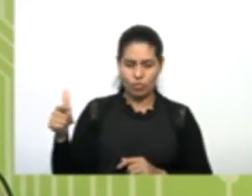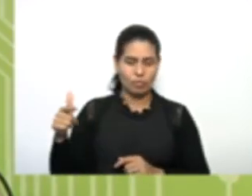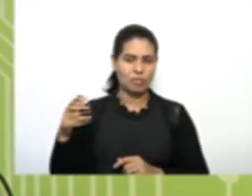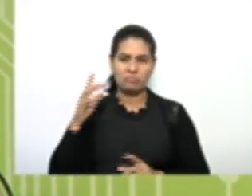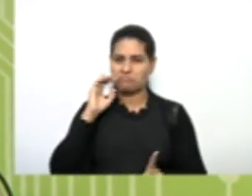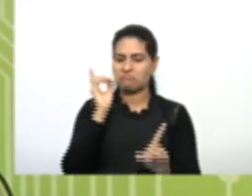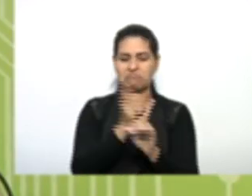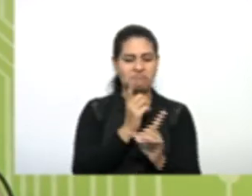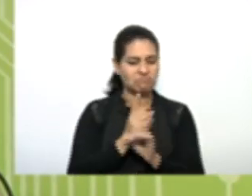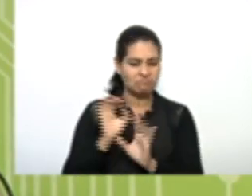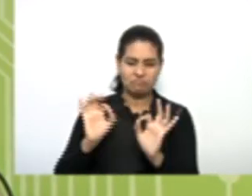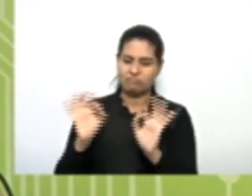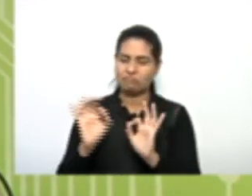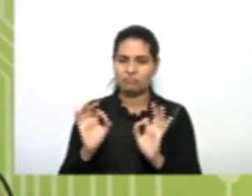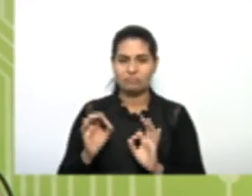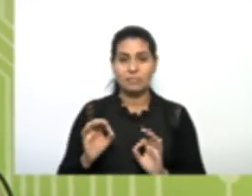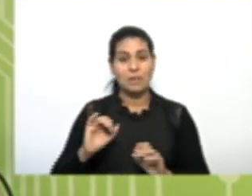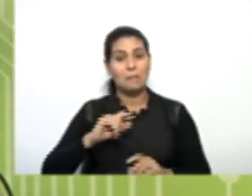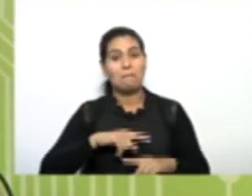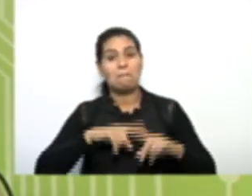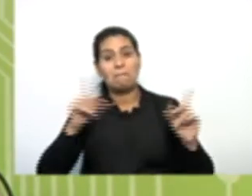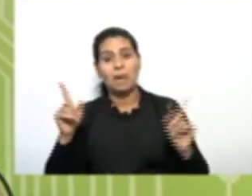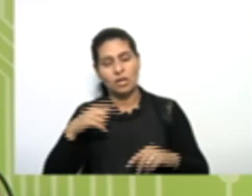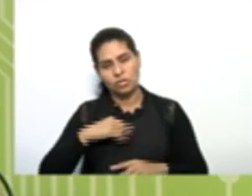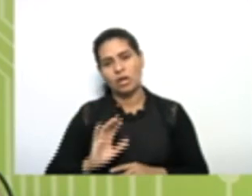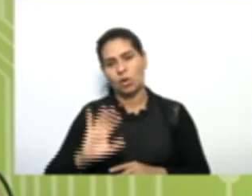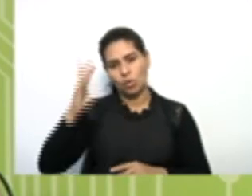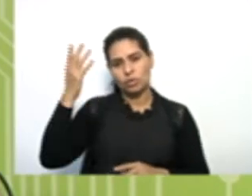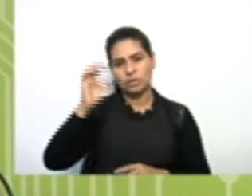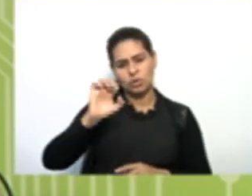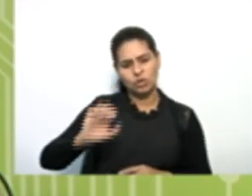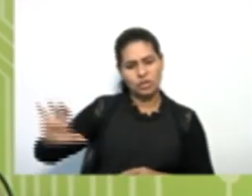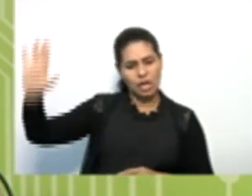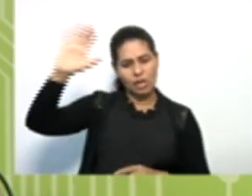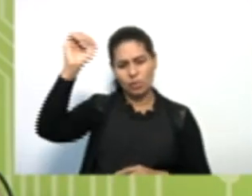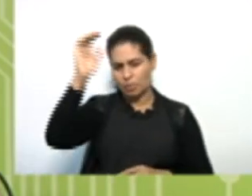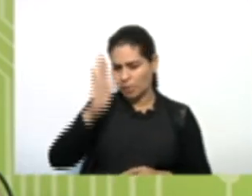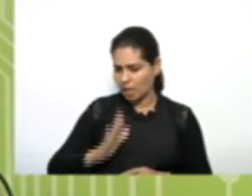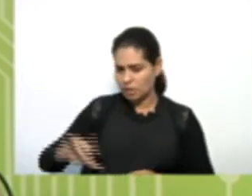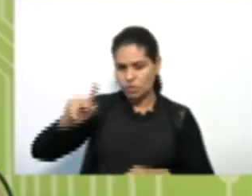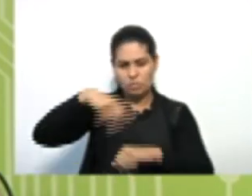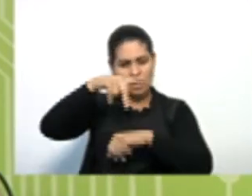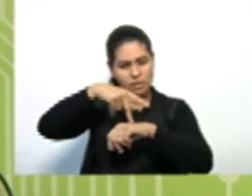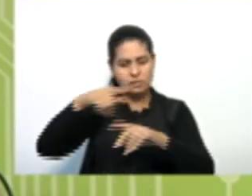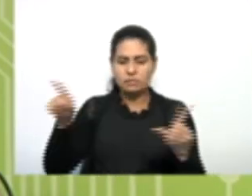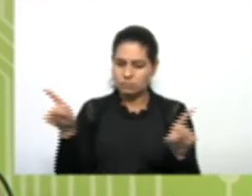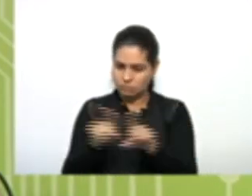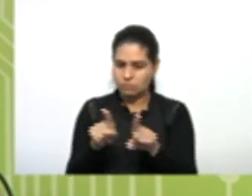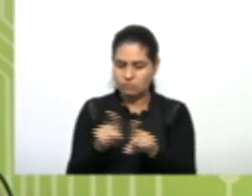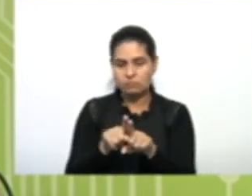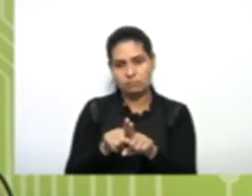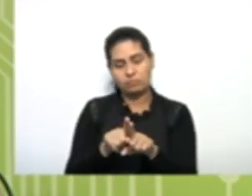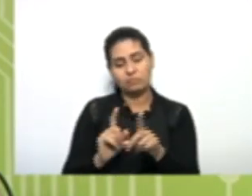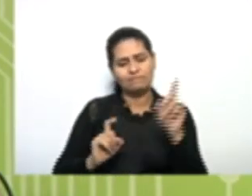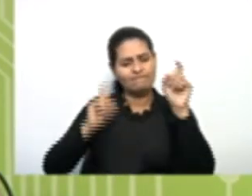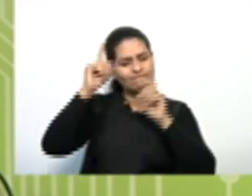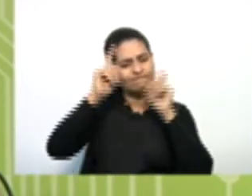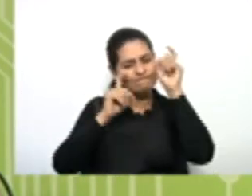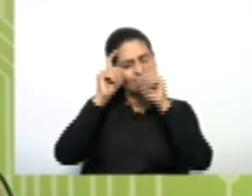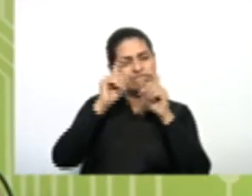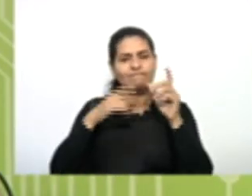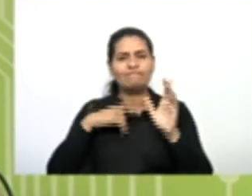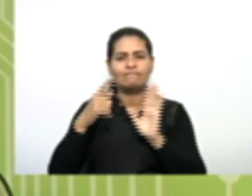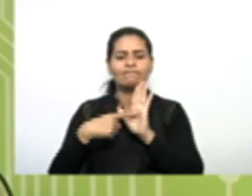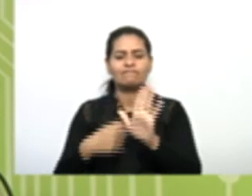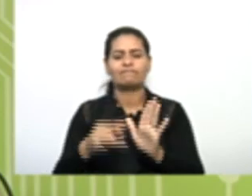teve nenhuma denúncia sobre isso, mas isso é uma coisa que já aconteceu em outros estados no Brasil e em outros países do mundo. A nossa preocupação de trazer esse